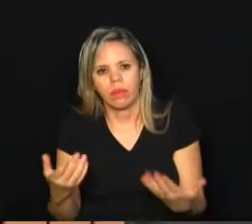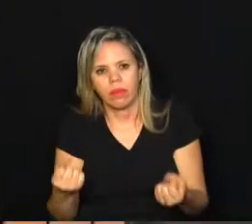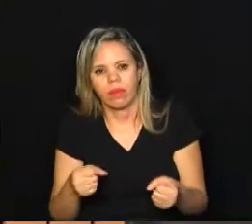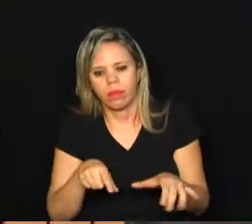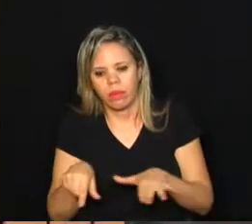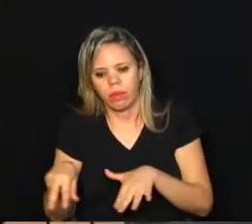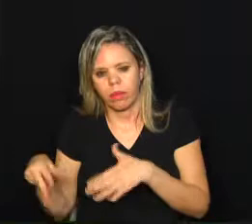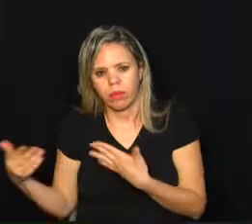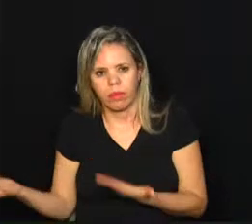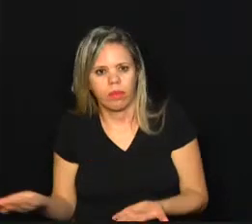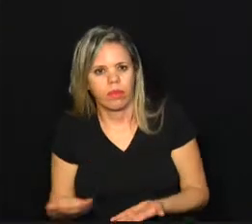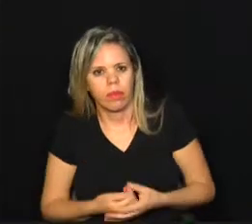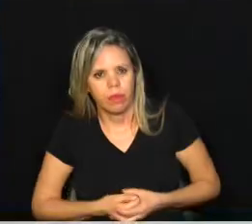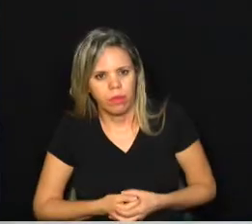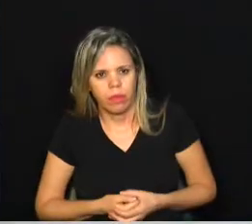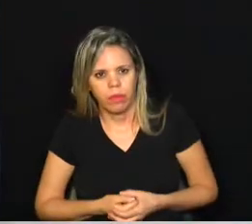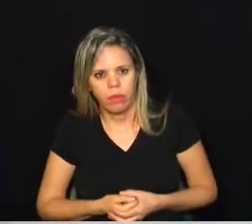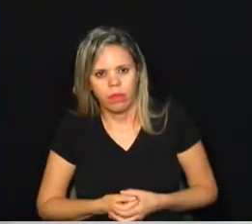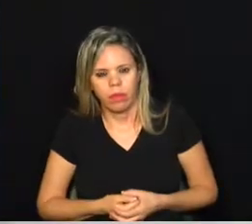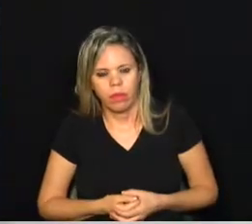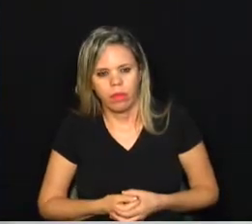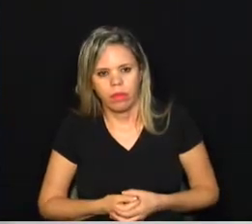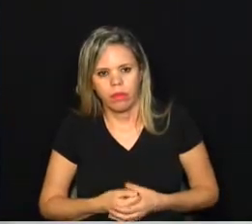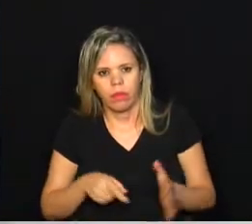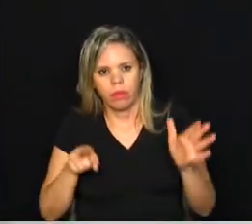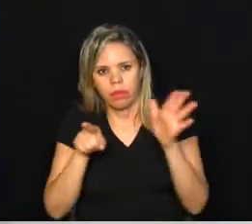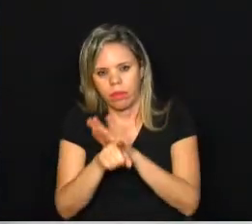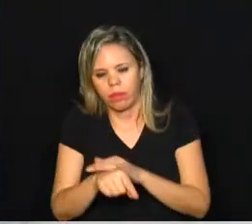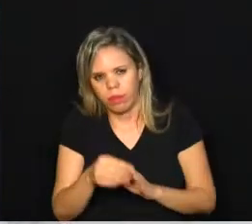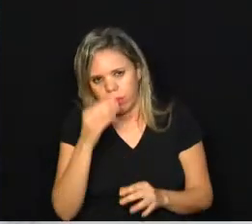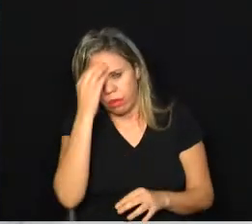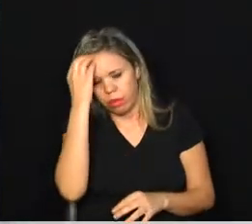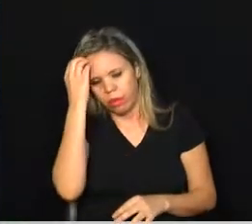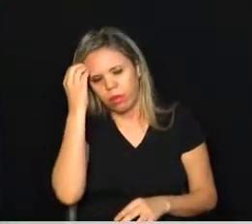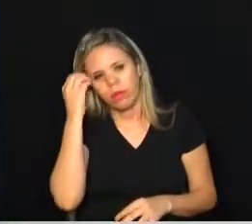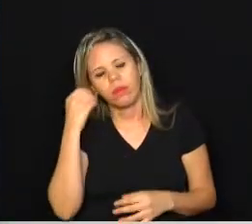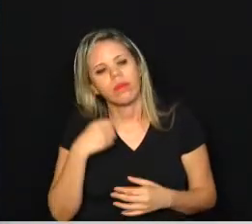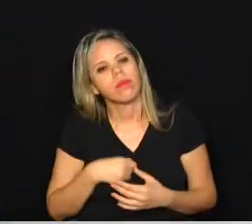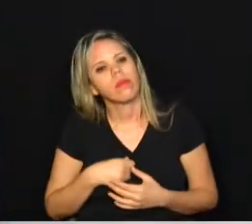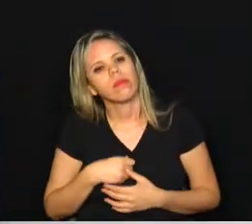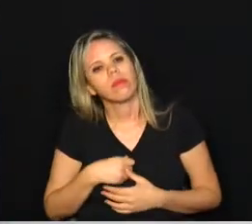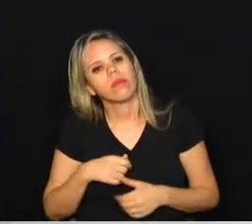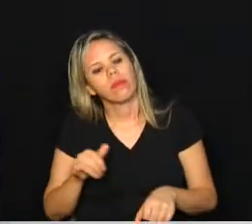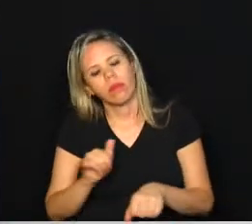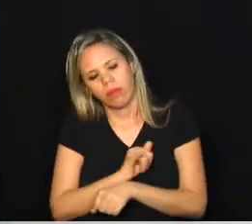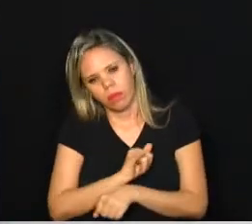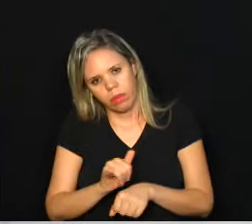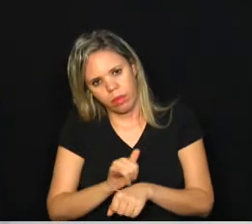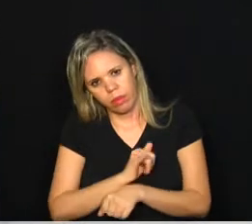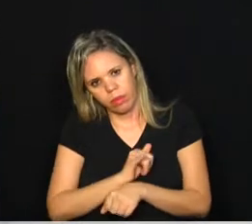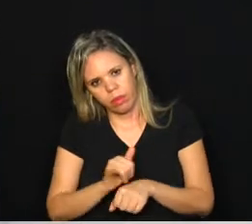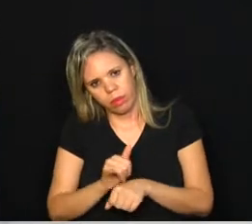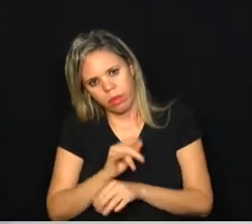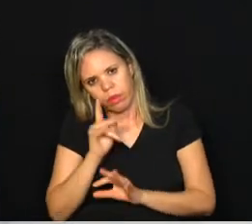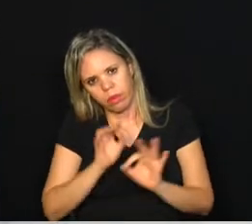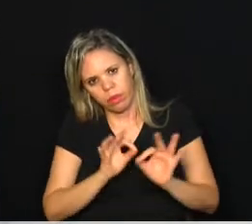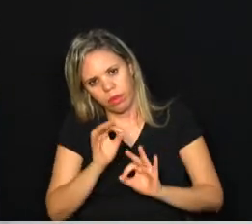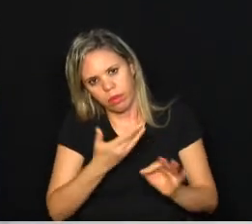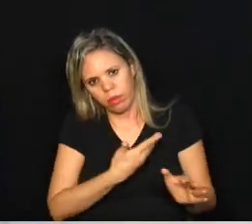semana, né? Então, essa é uma pergunta que é uma estratégia de plano de